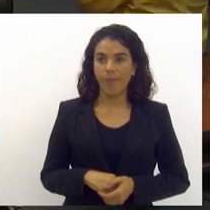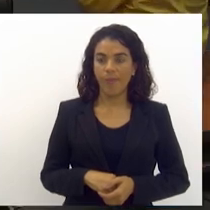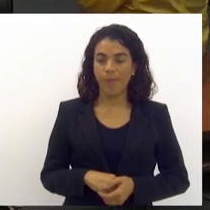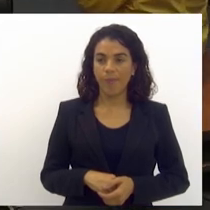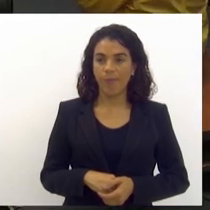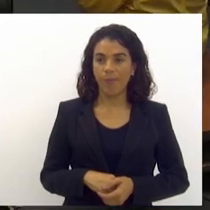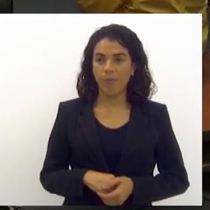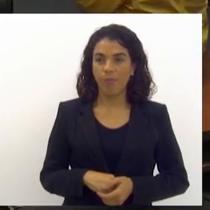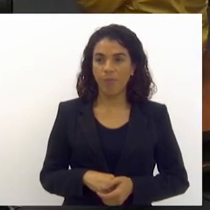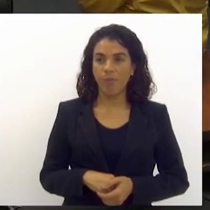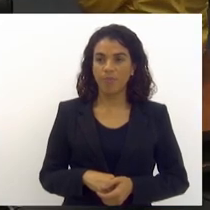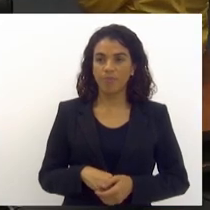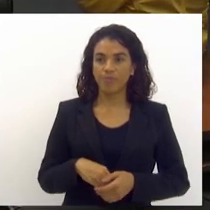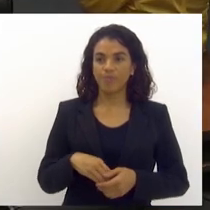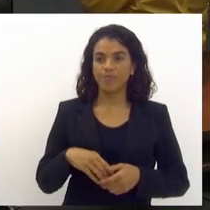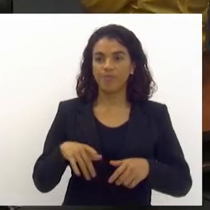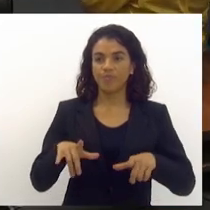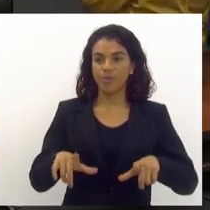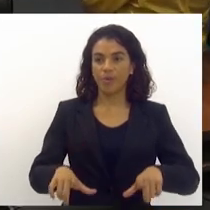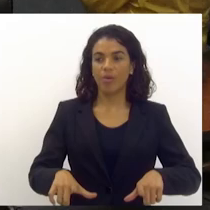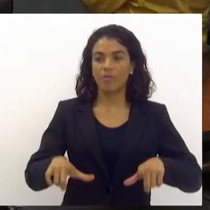Há sobre a mesa